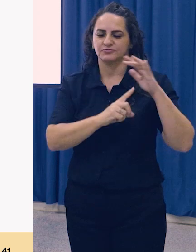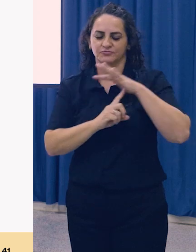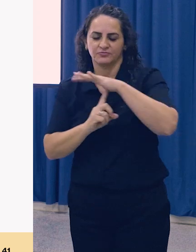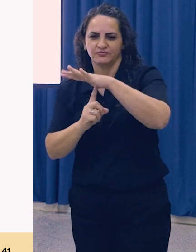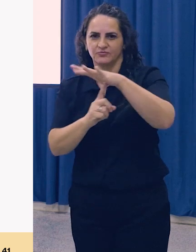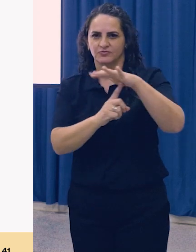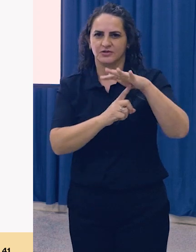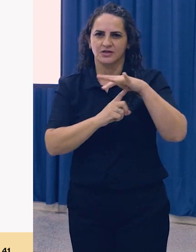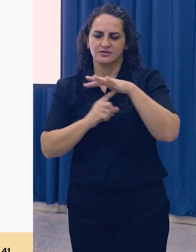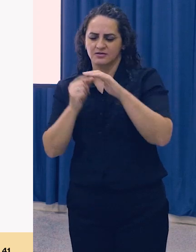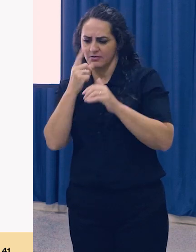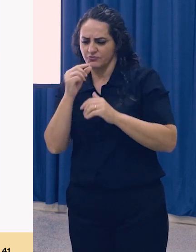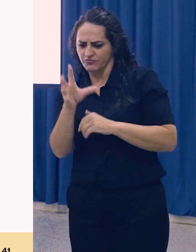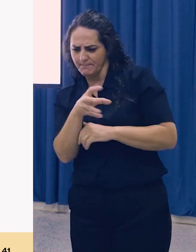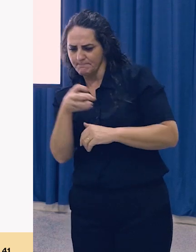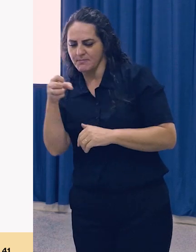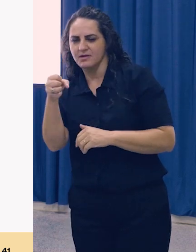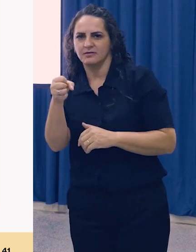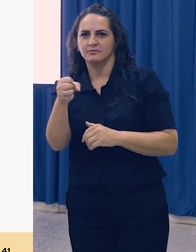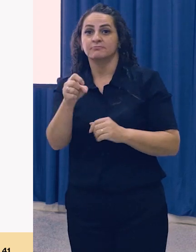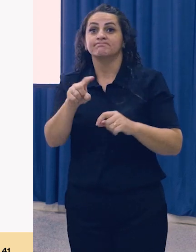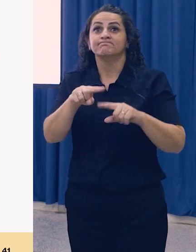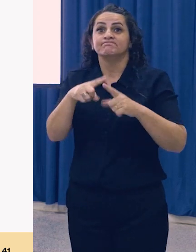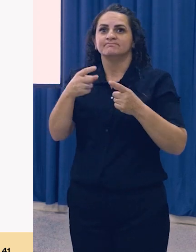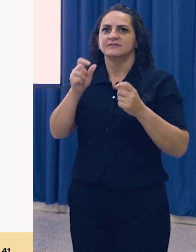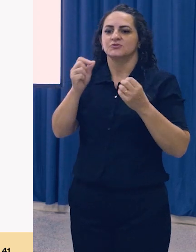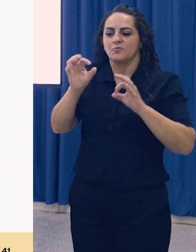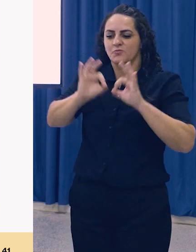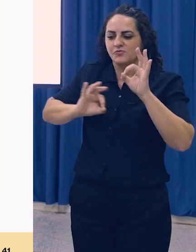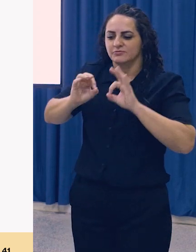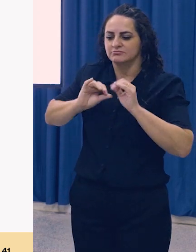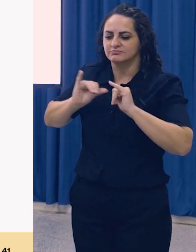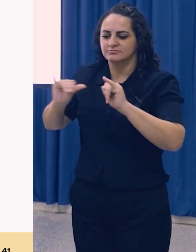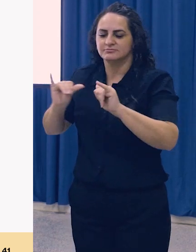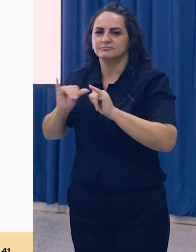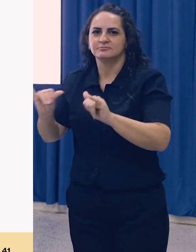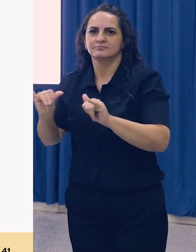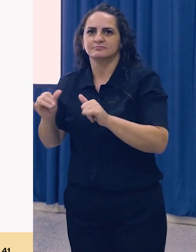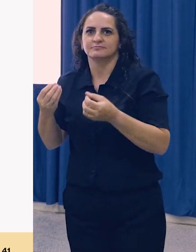pegou eles. Mas o que eles fizeram para a divulgação do filme foi